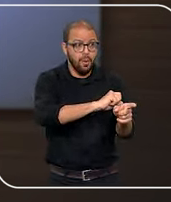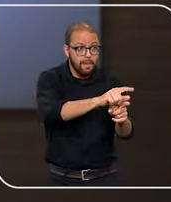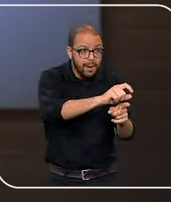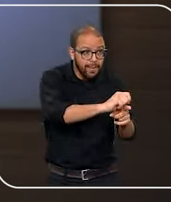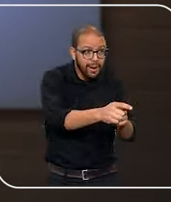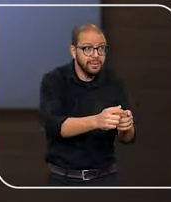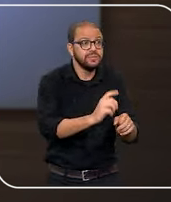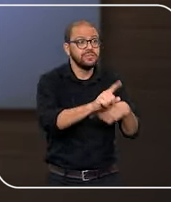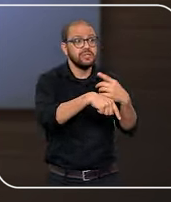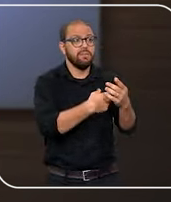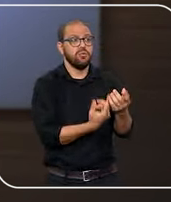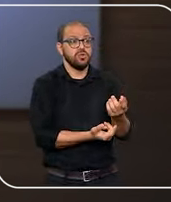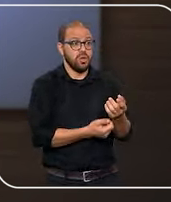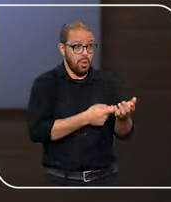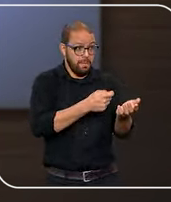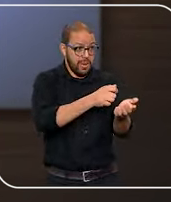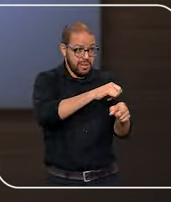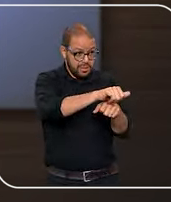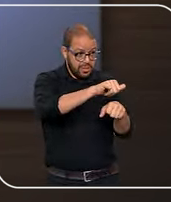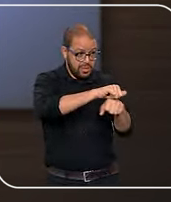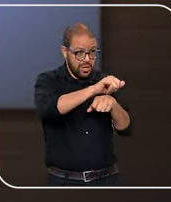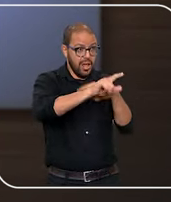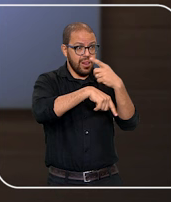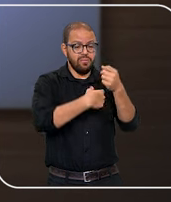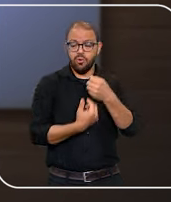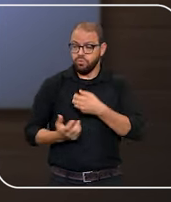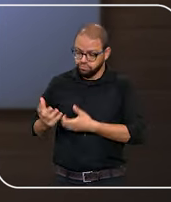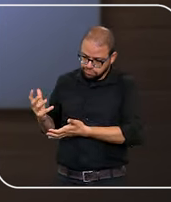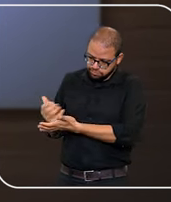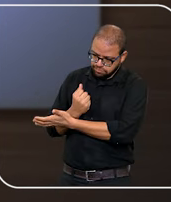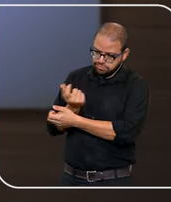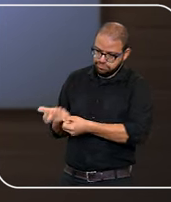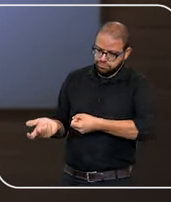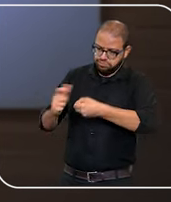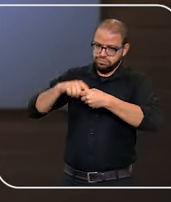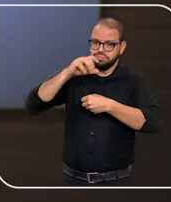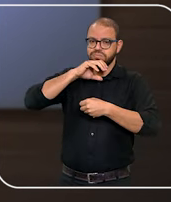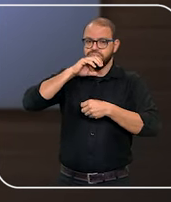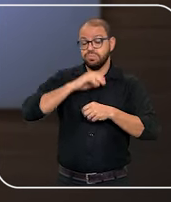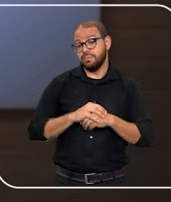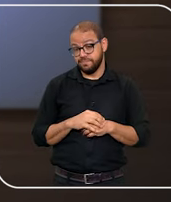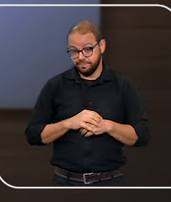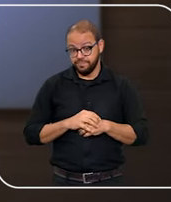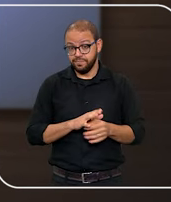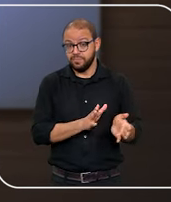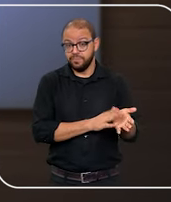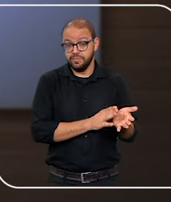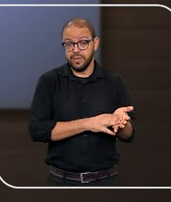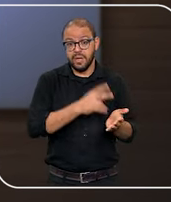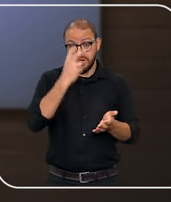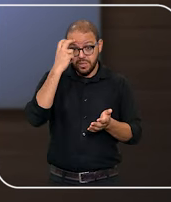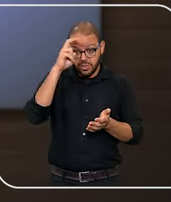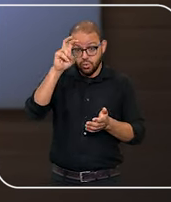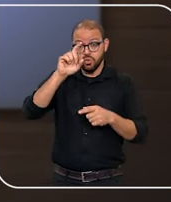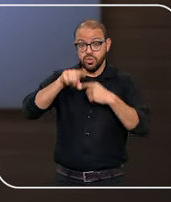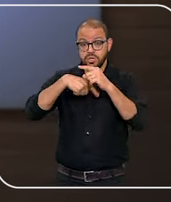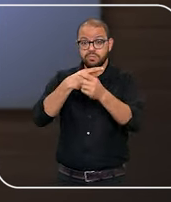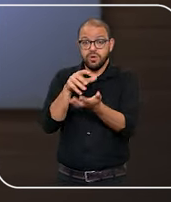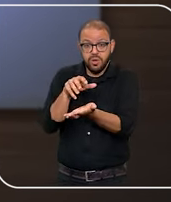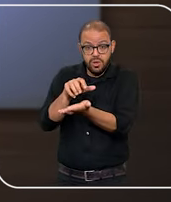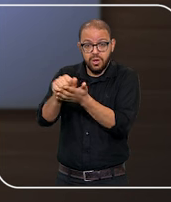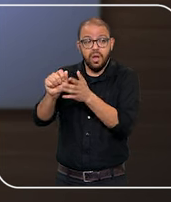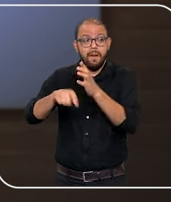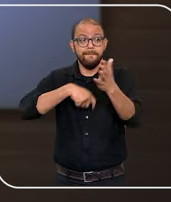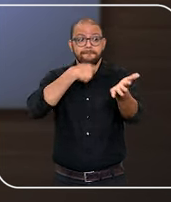caso de inadimplência, recupere bens alienados fiduciariamente por meio de busca e apreensão rápida. O devedor tem 5 dias após